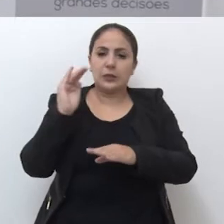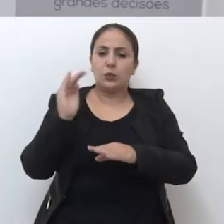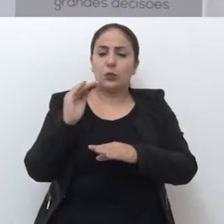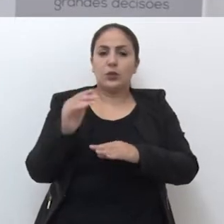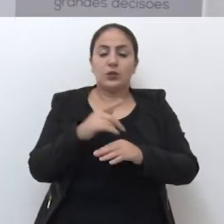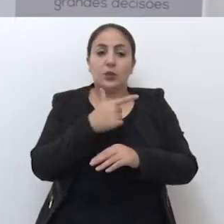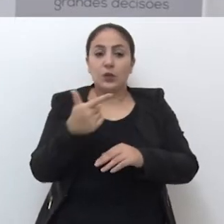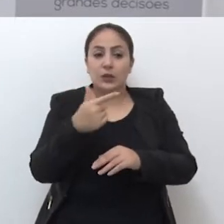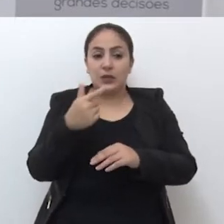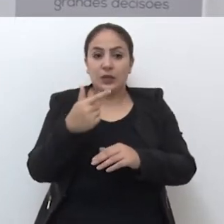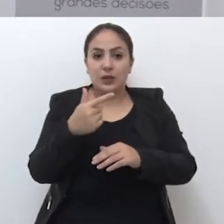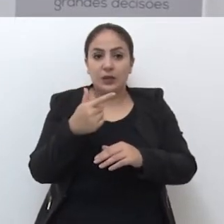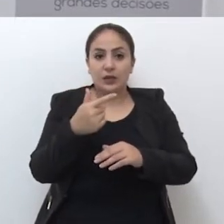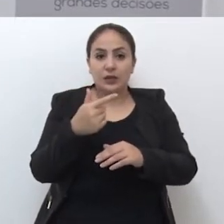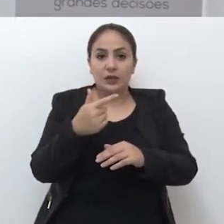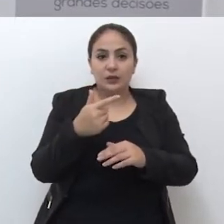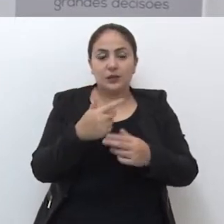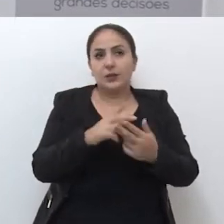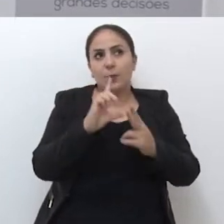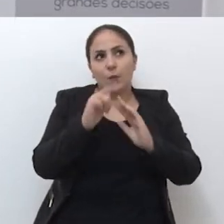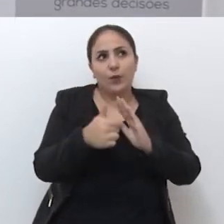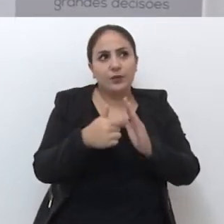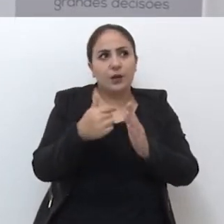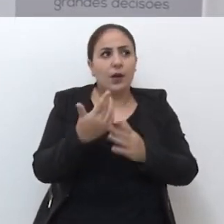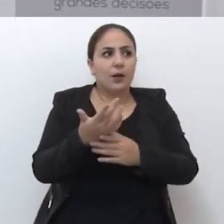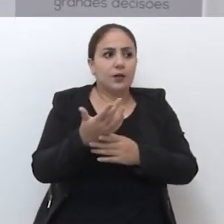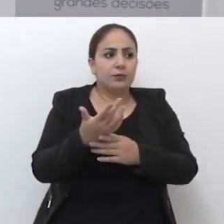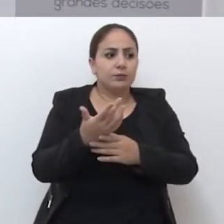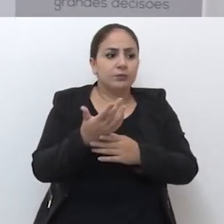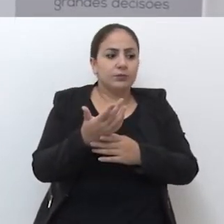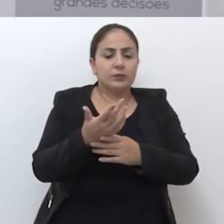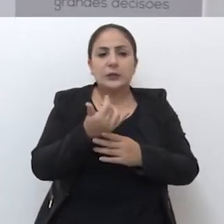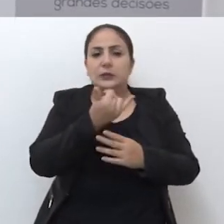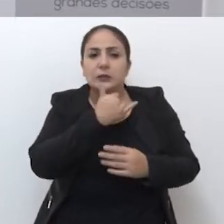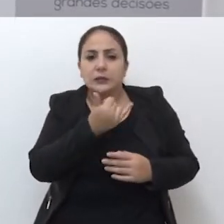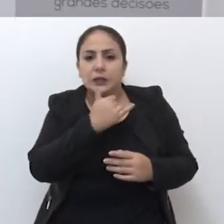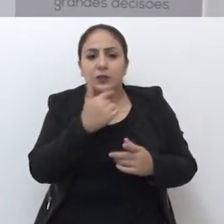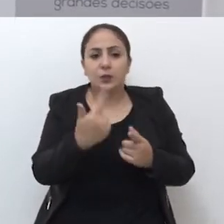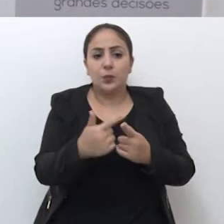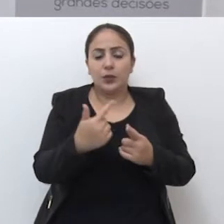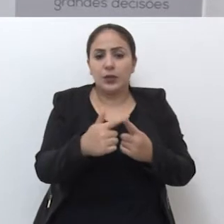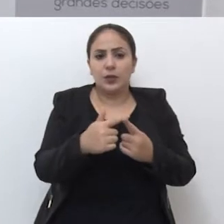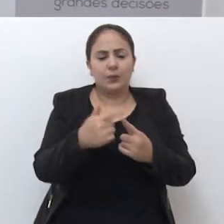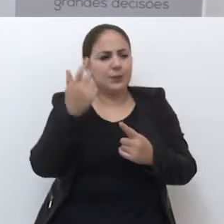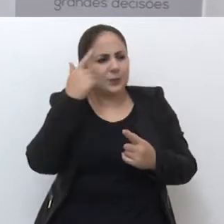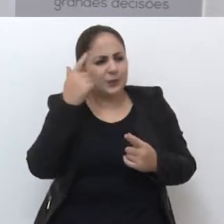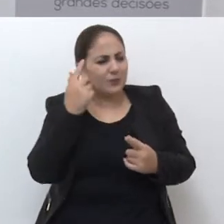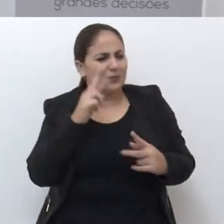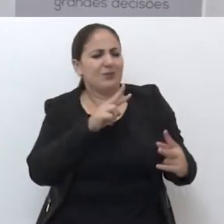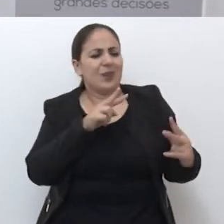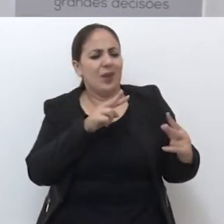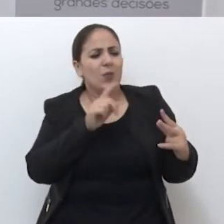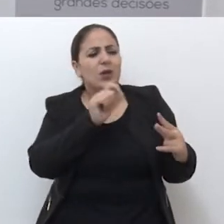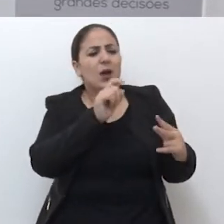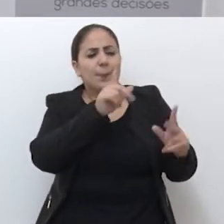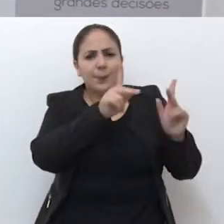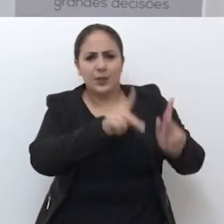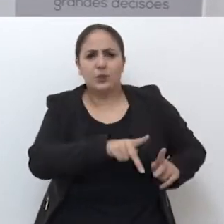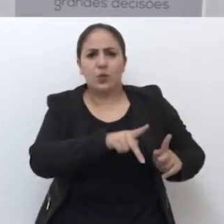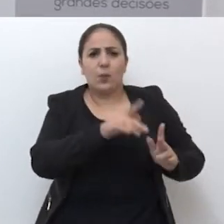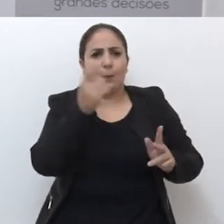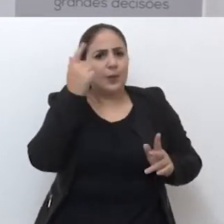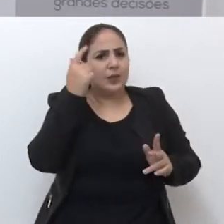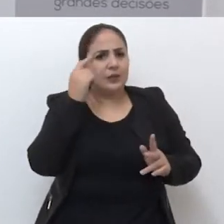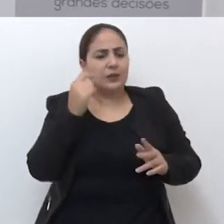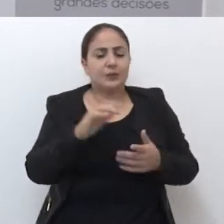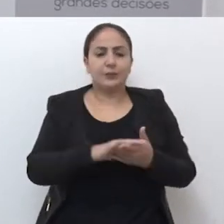não se decepcionaria fazendo uma sopesação mais ou menos daquilo que o seu representante pensa com aquilo que ele vai